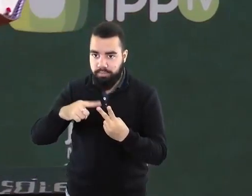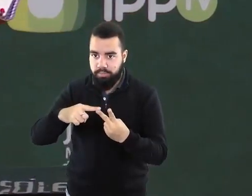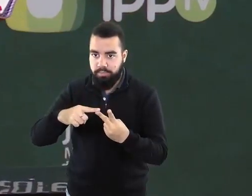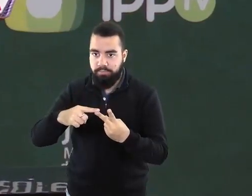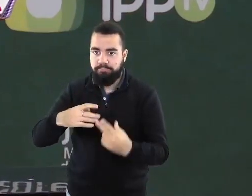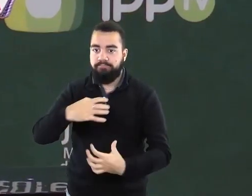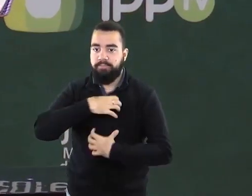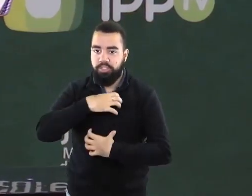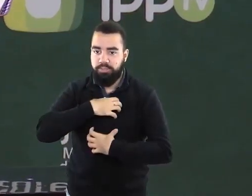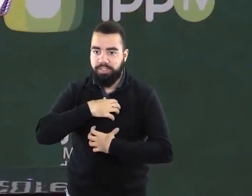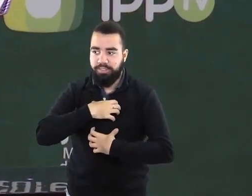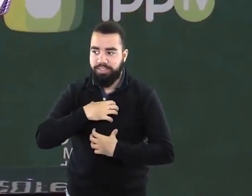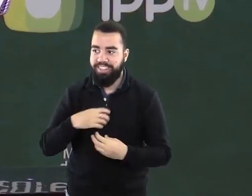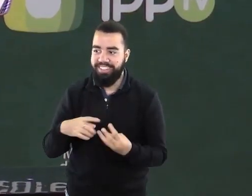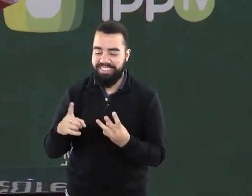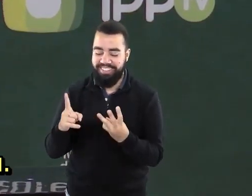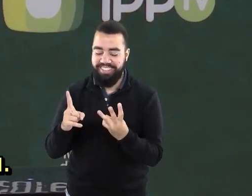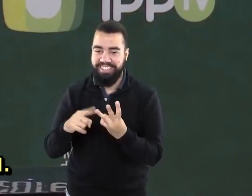esposa.